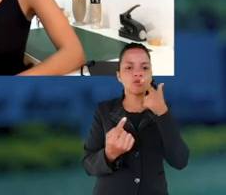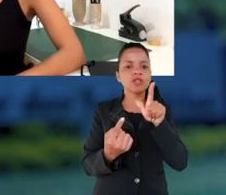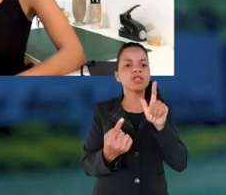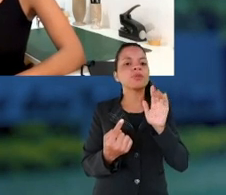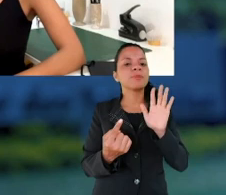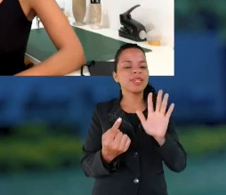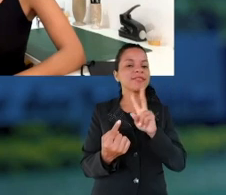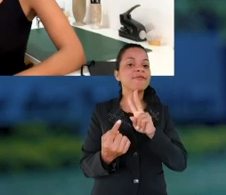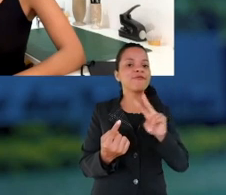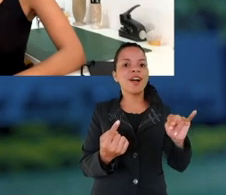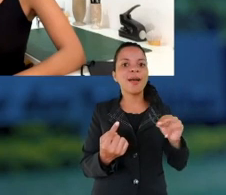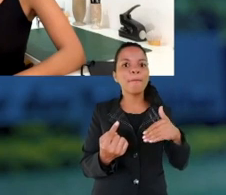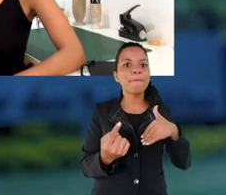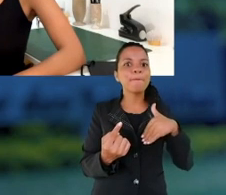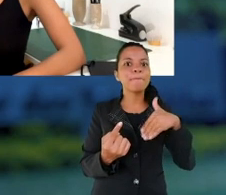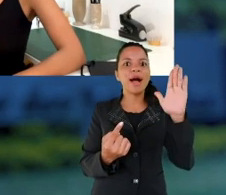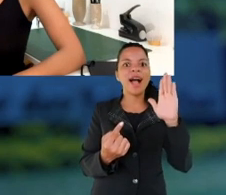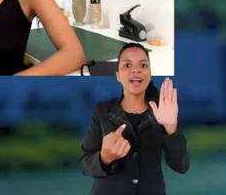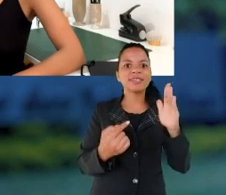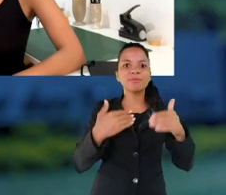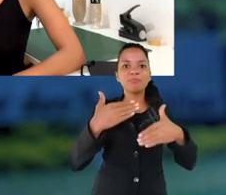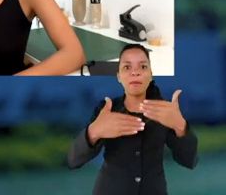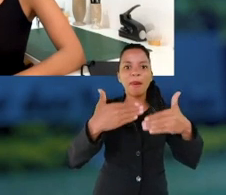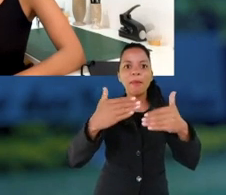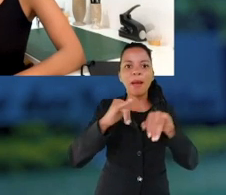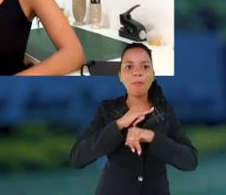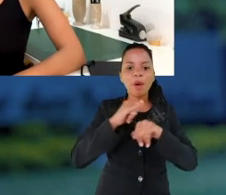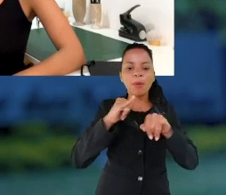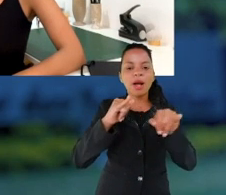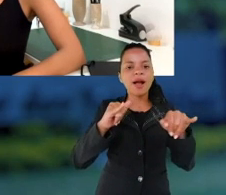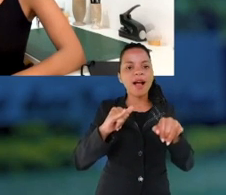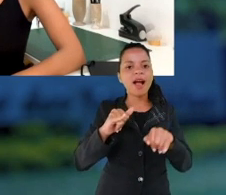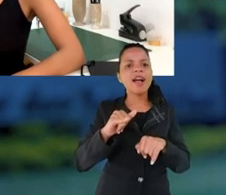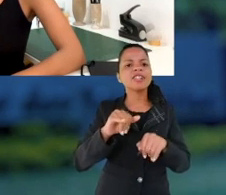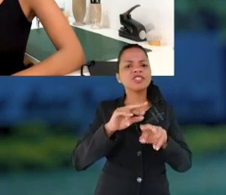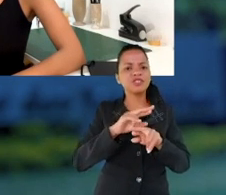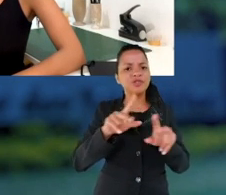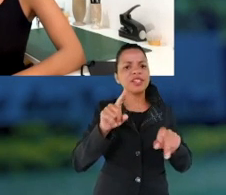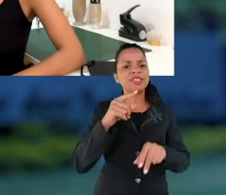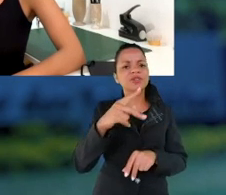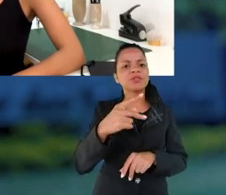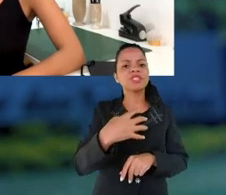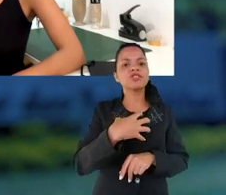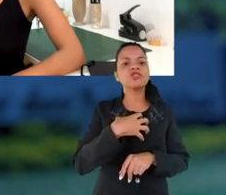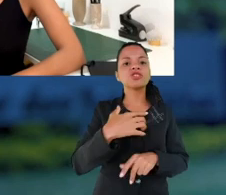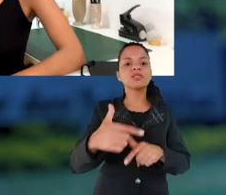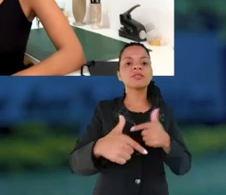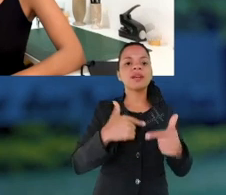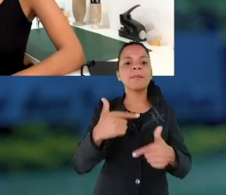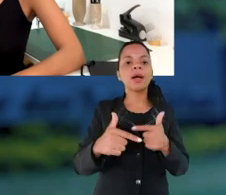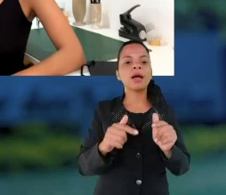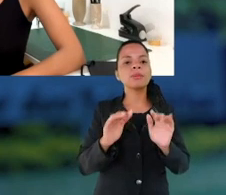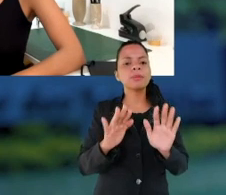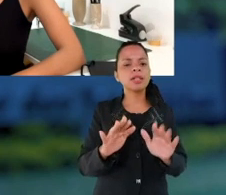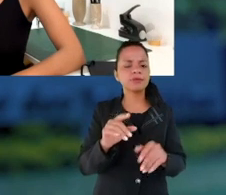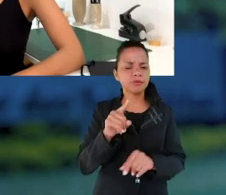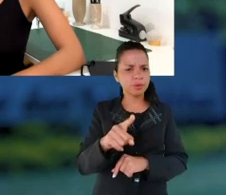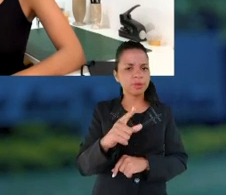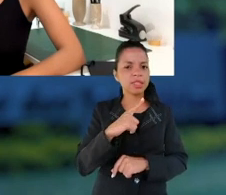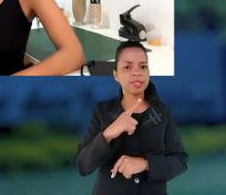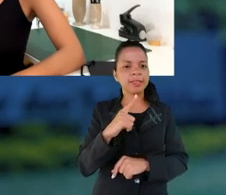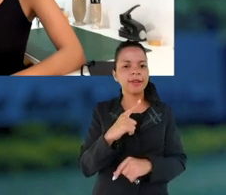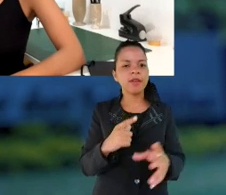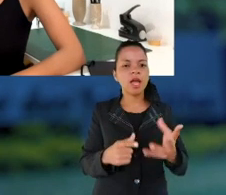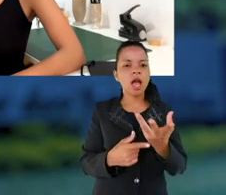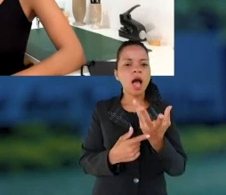porque é bem diferente mesmo a sua técnica, é bem marcante, mas eu queria saber se você teve artistas que te inspiraram e se